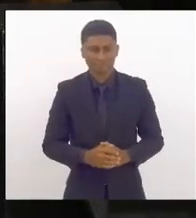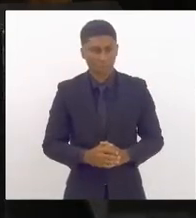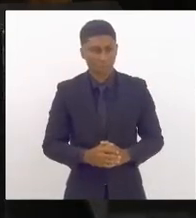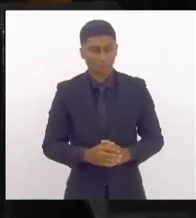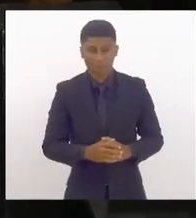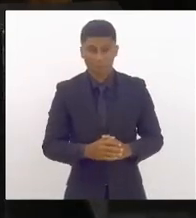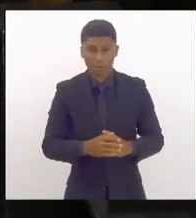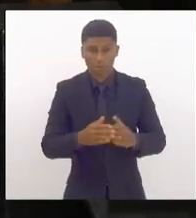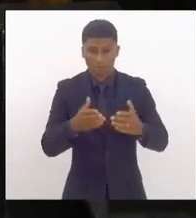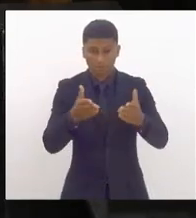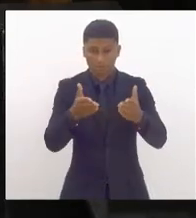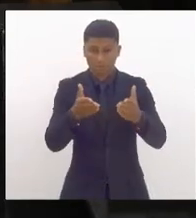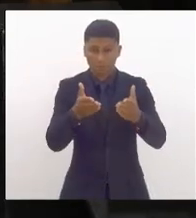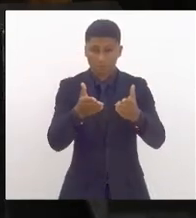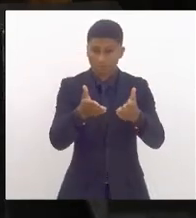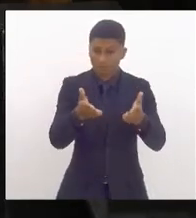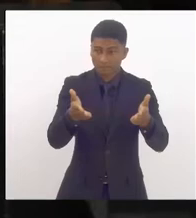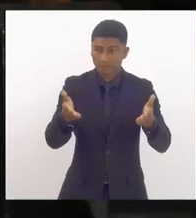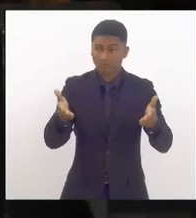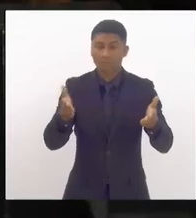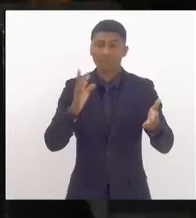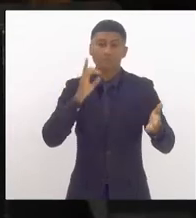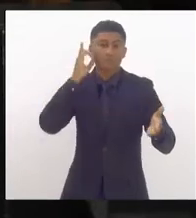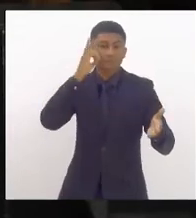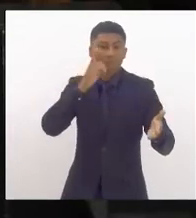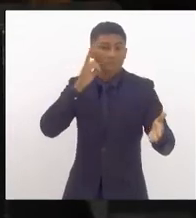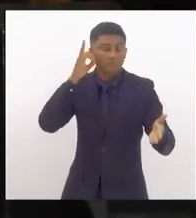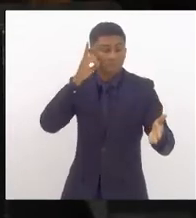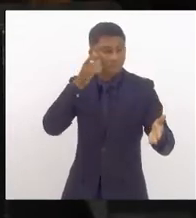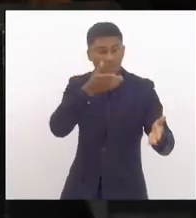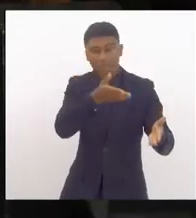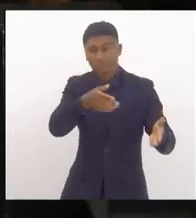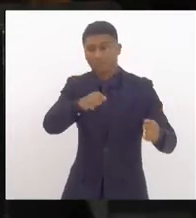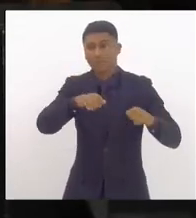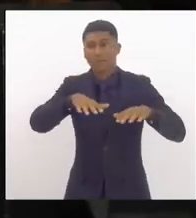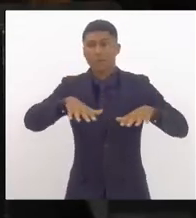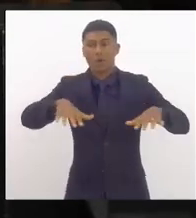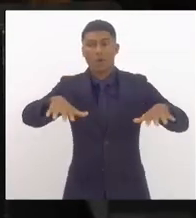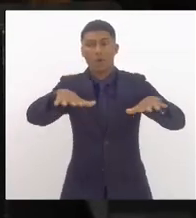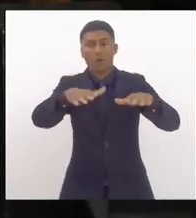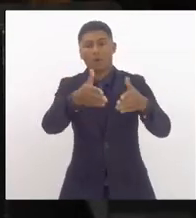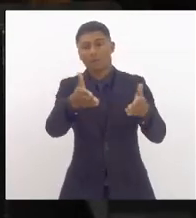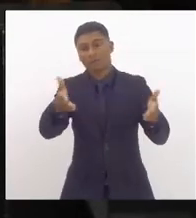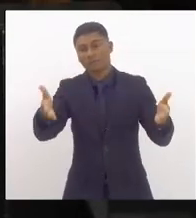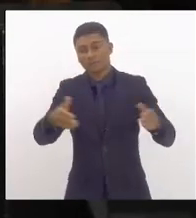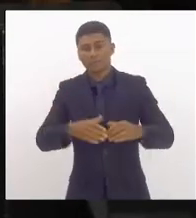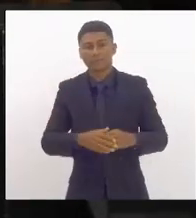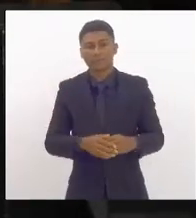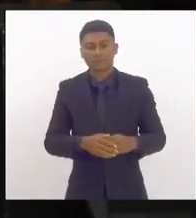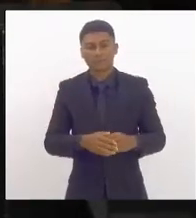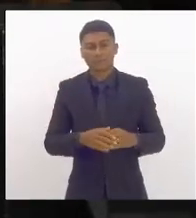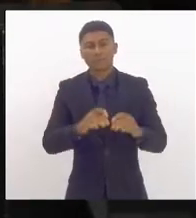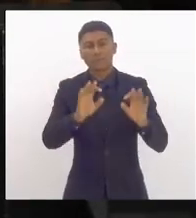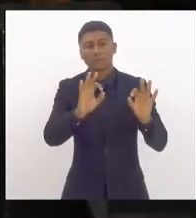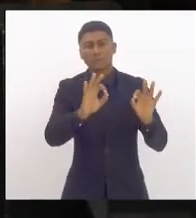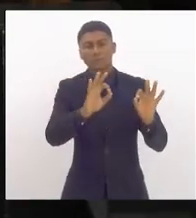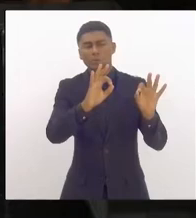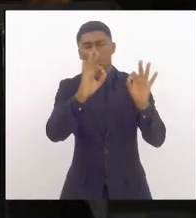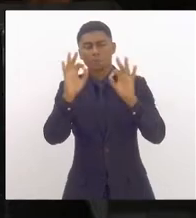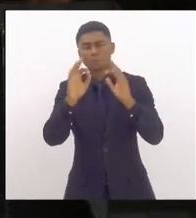senhoras e senhores deputados que nos assistem de forma